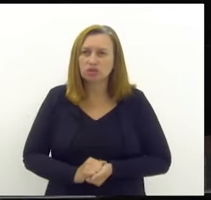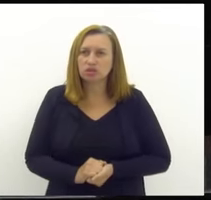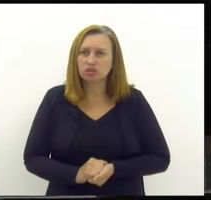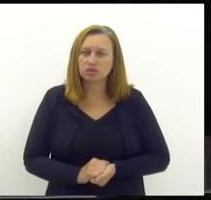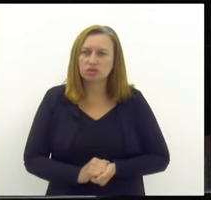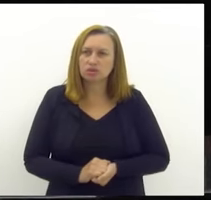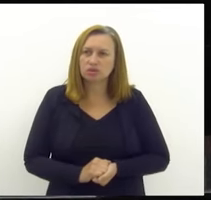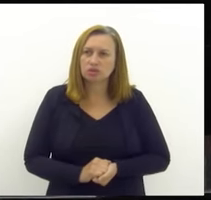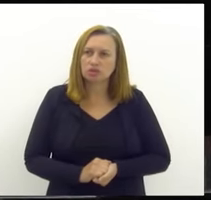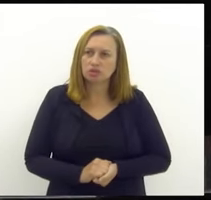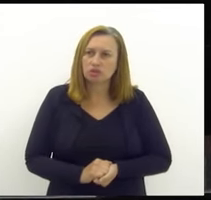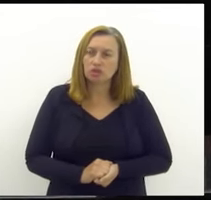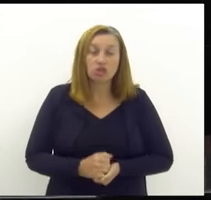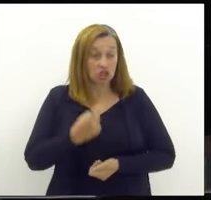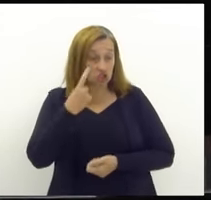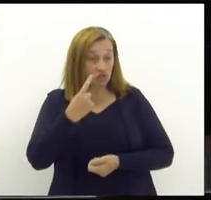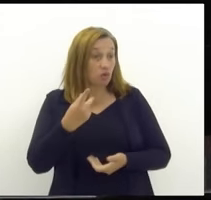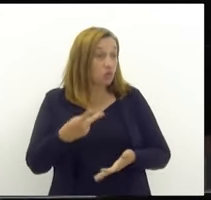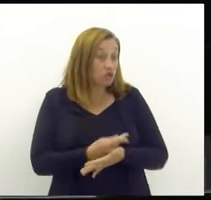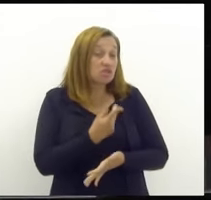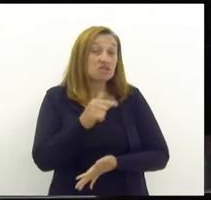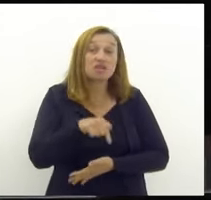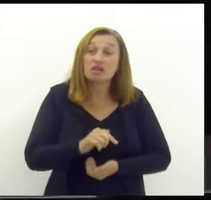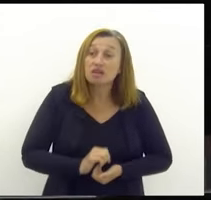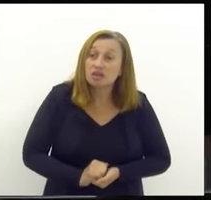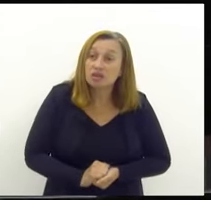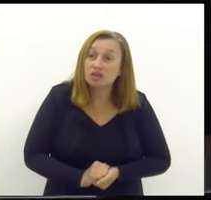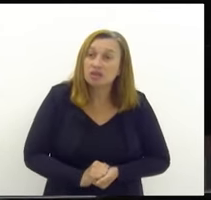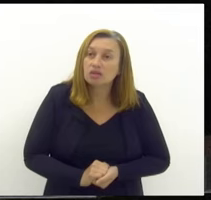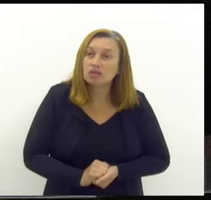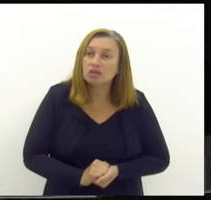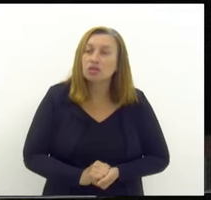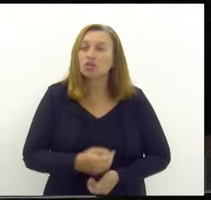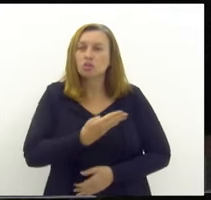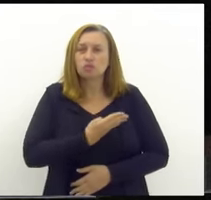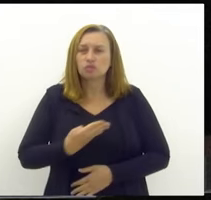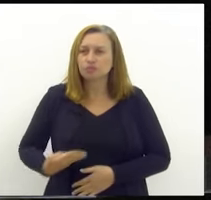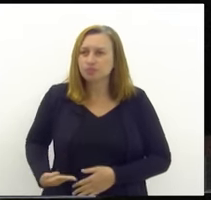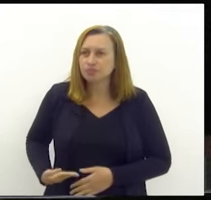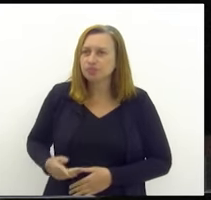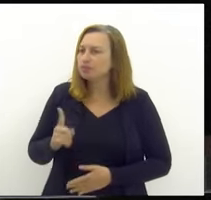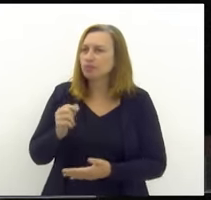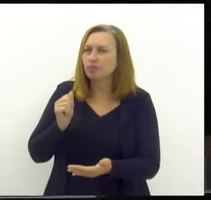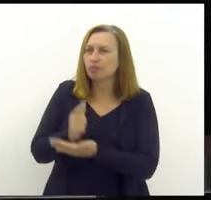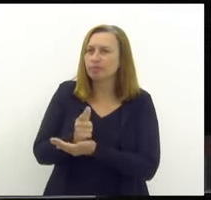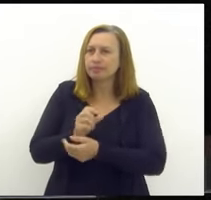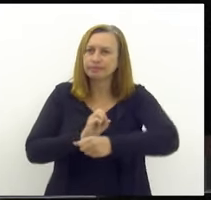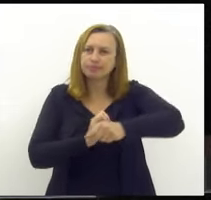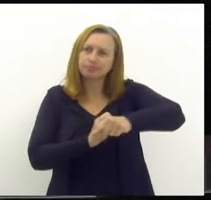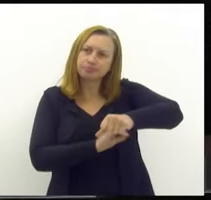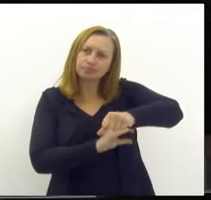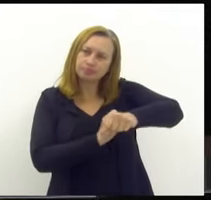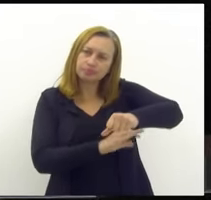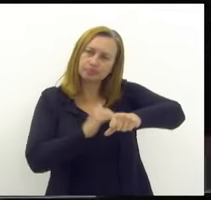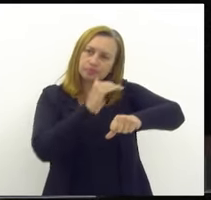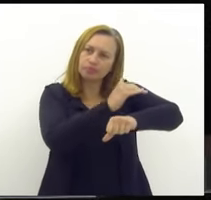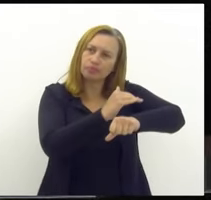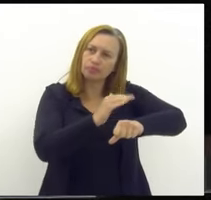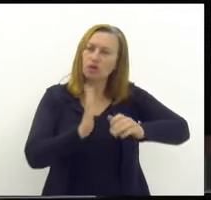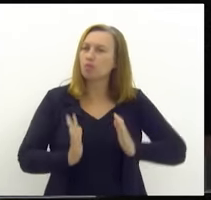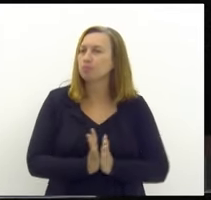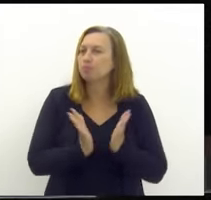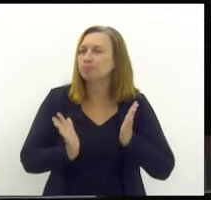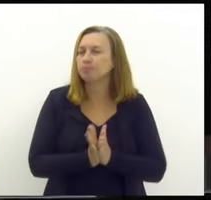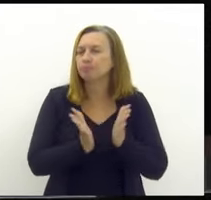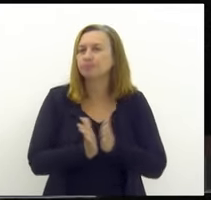lastro o que a gente viu acontecer aqui foi o governo não pagar o supera Rio para o povo pobre do